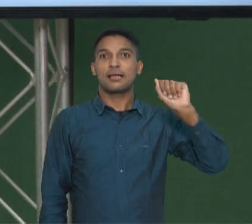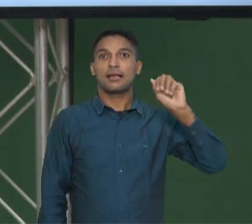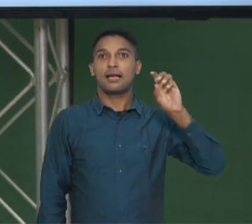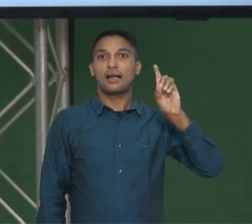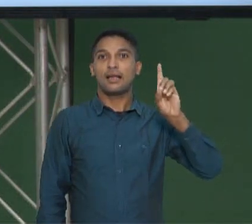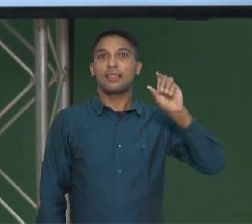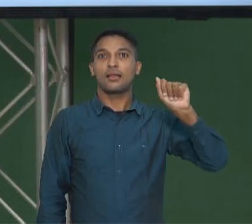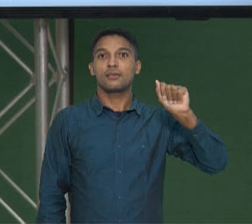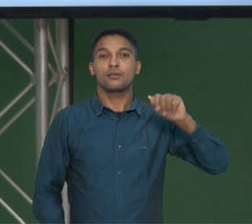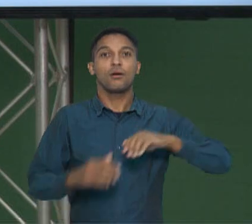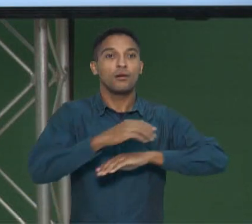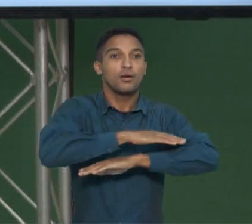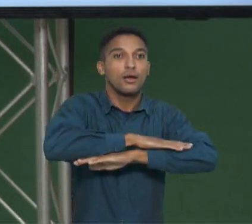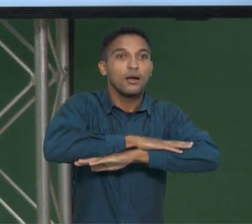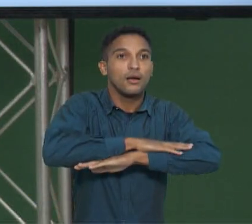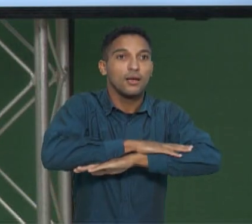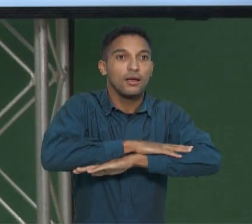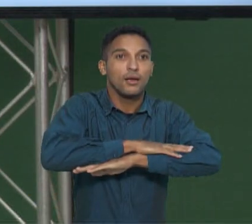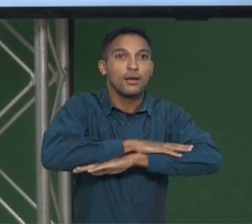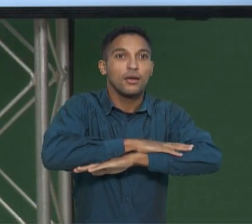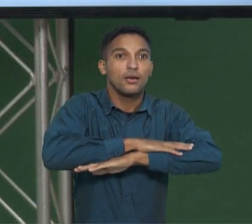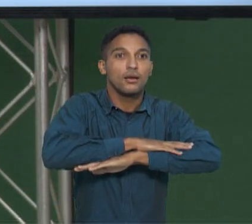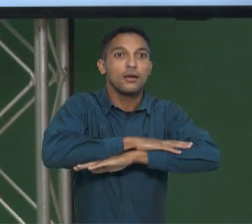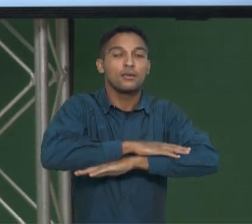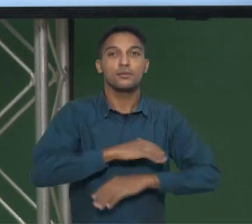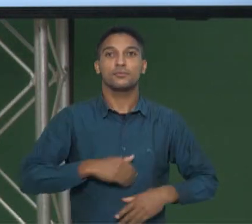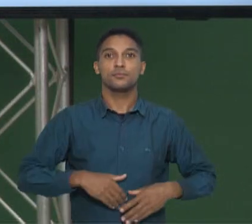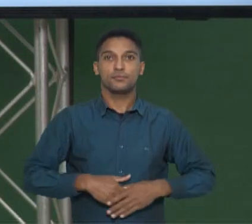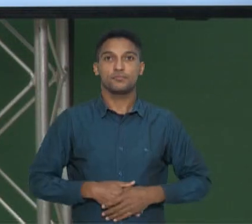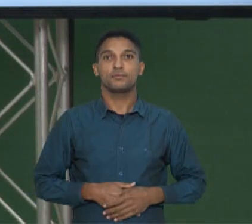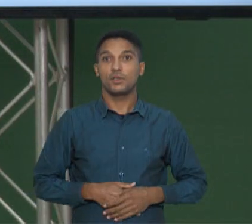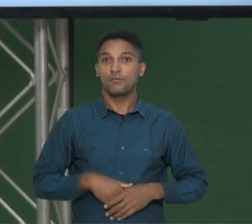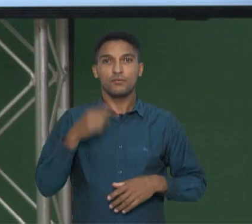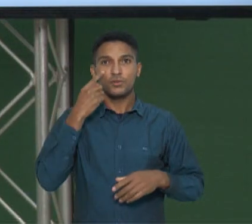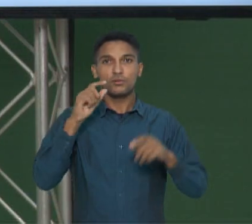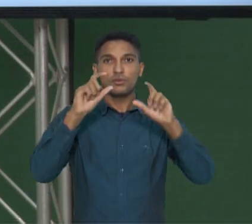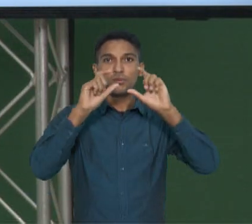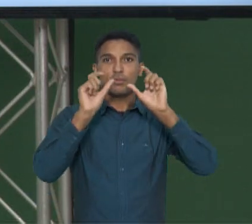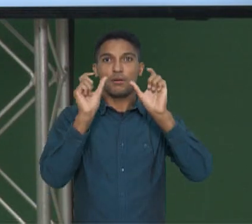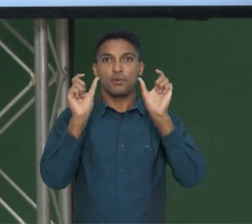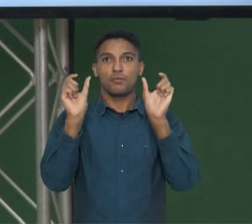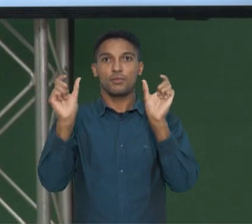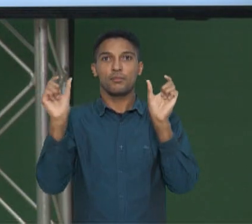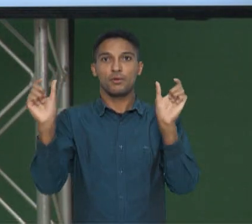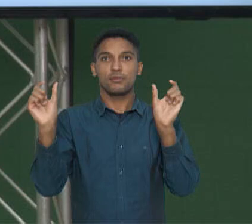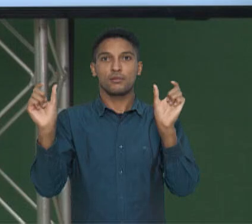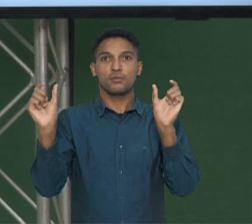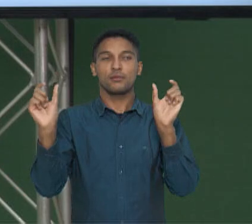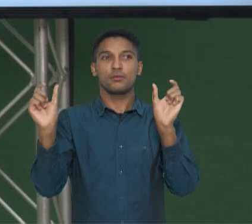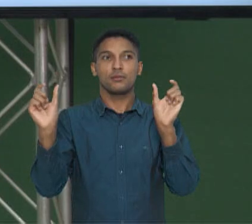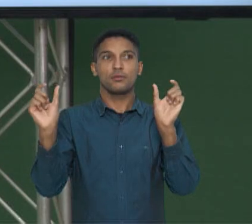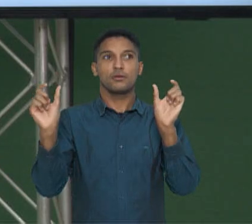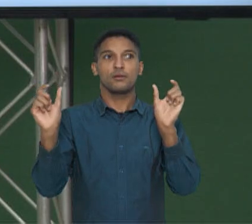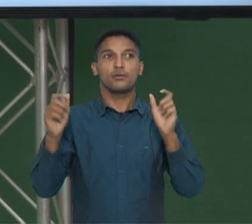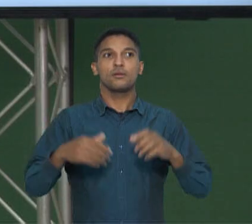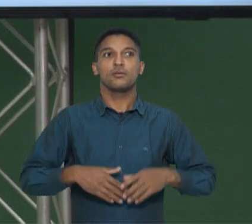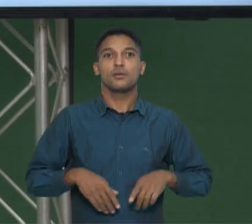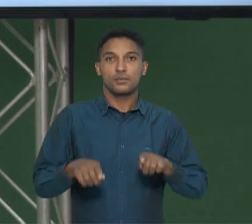aquilo, ou seja, justamente com essas disponibilidades aqui. E, além disso, cuenta